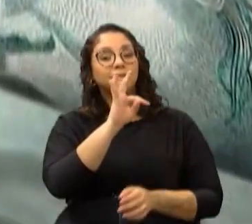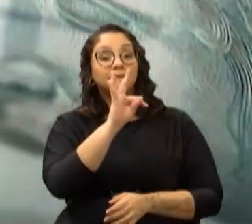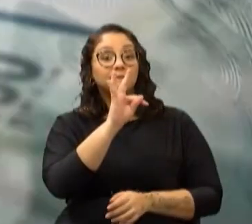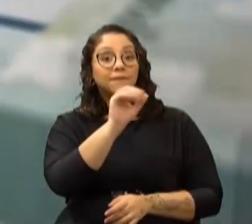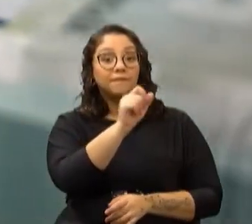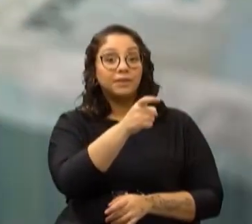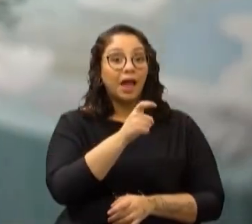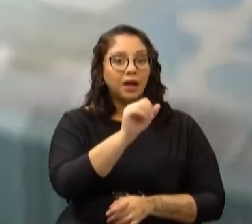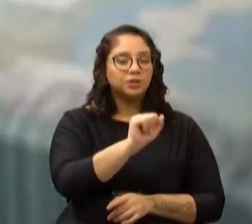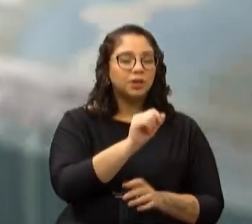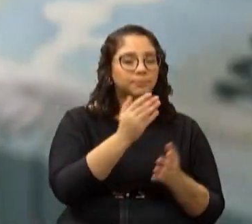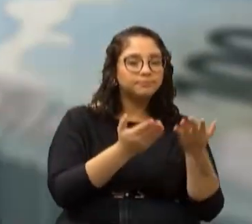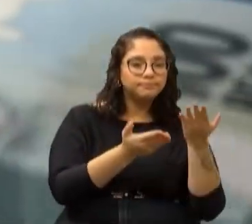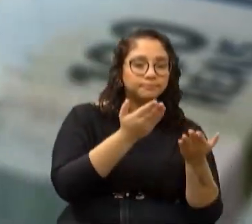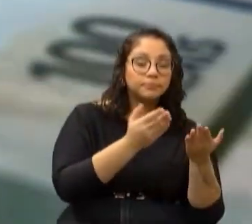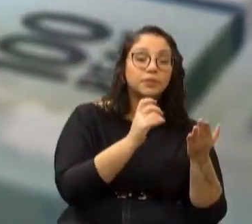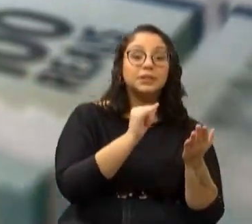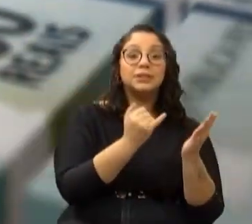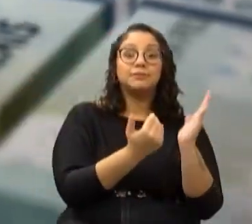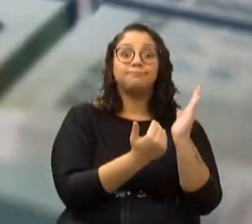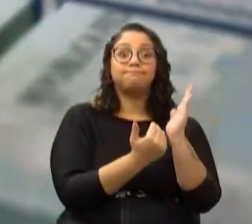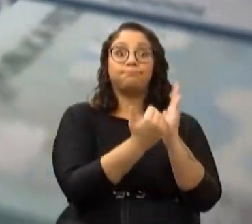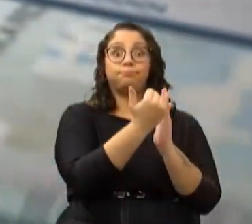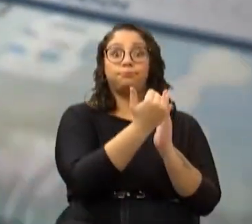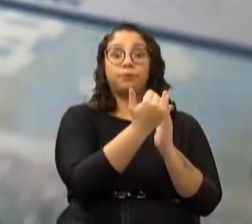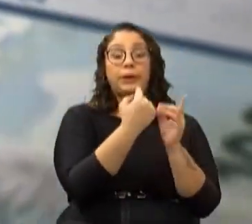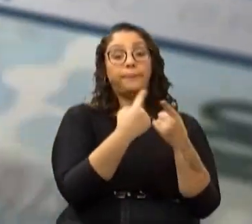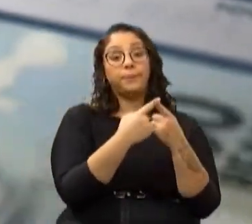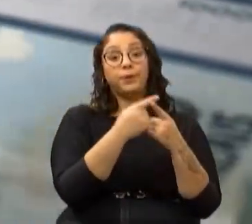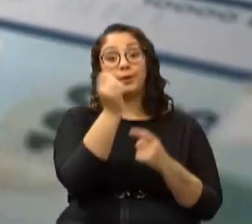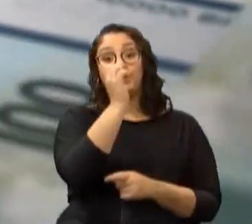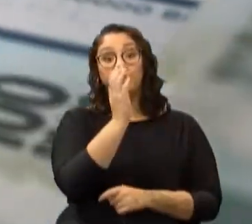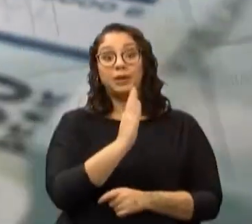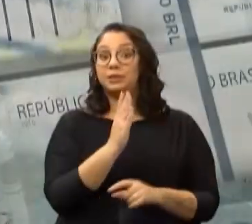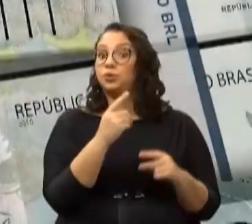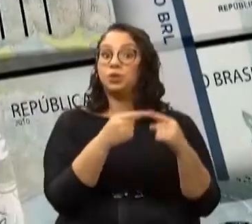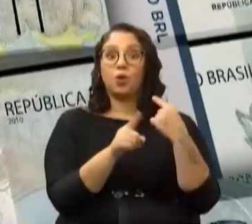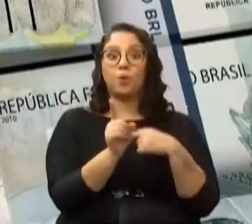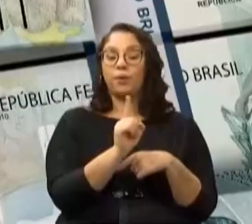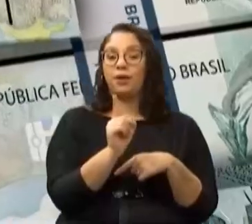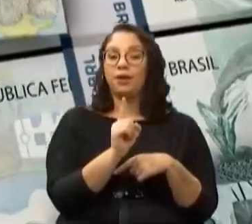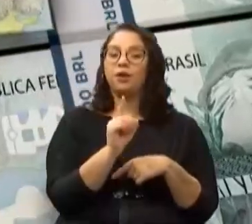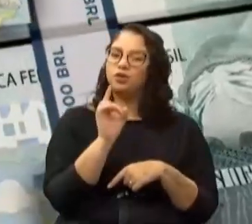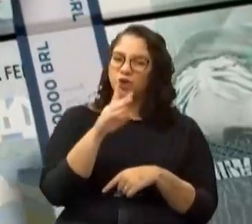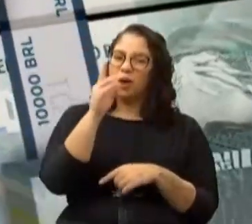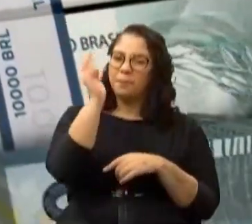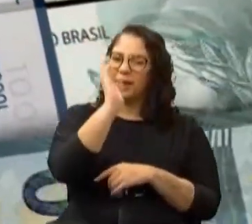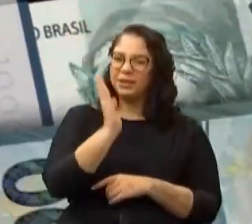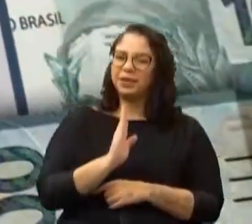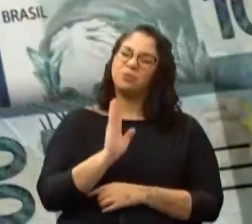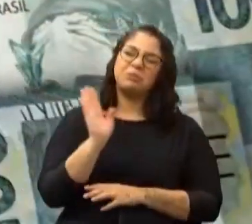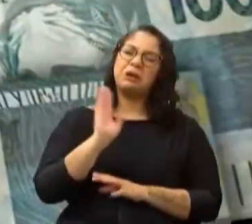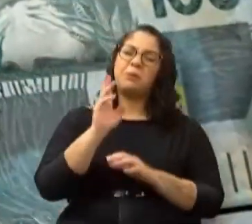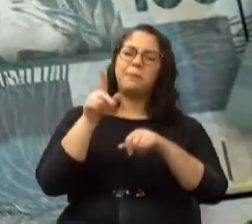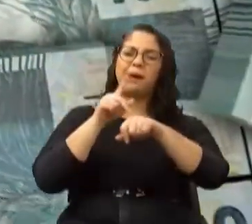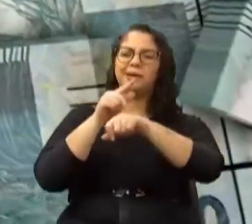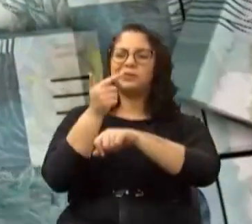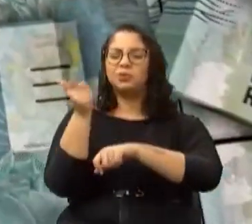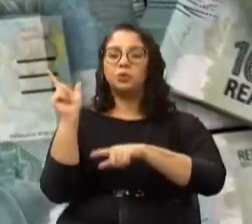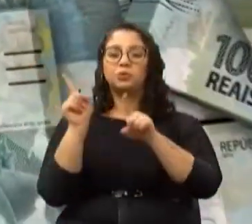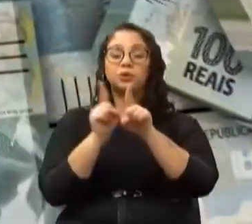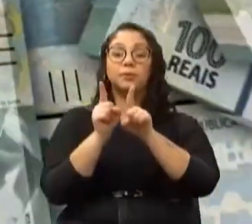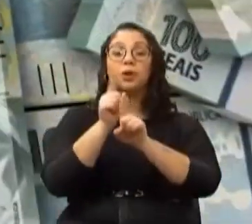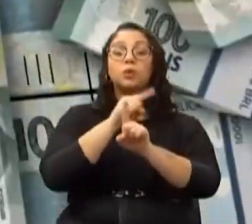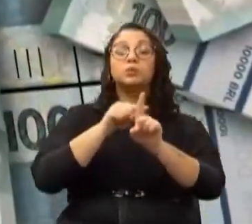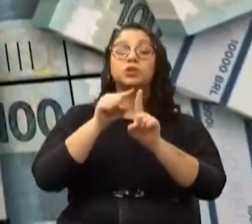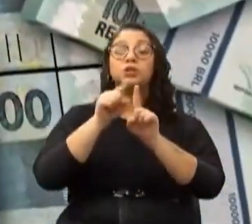revisada. Então, se a taxa está alta, é porque alguma coisa não está muito certa no Brasil, tá? Não estou falando só do Brasil, estou falando dos